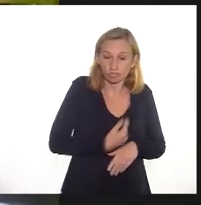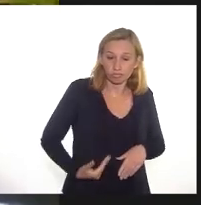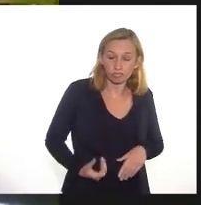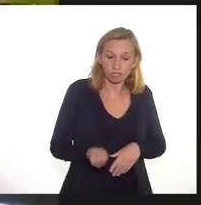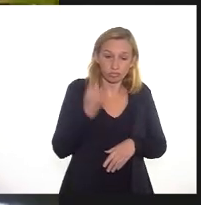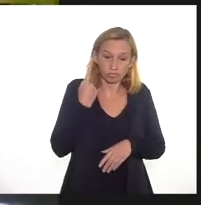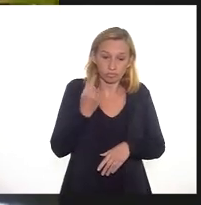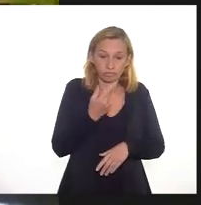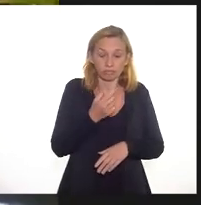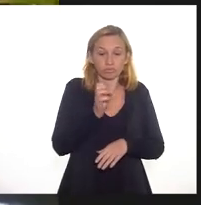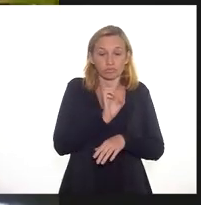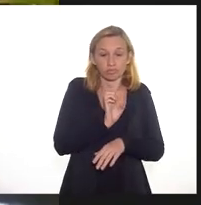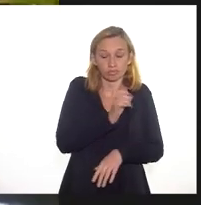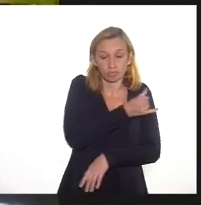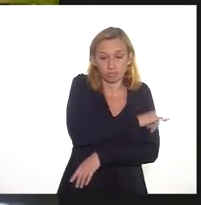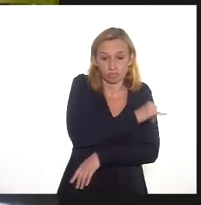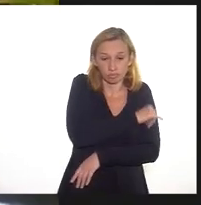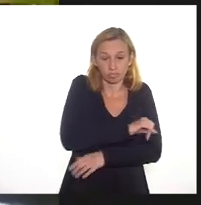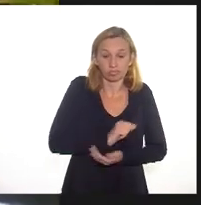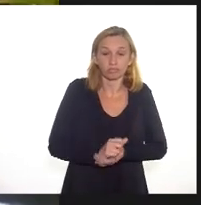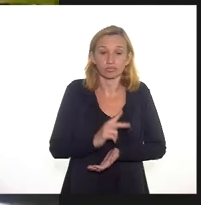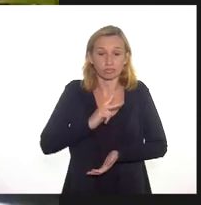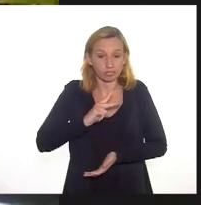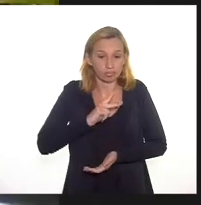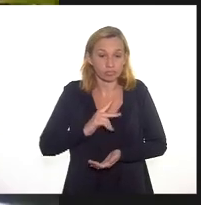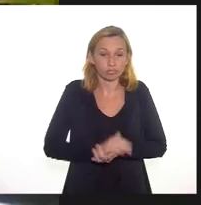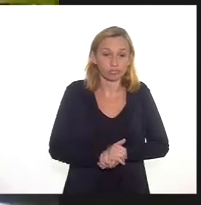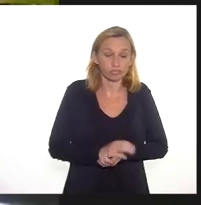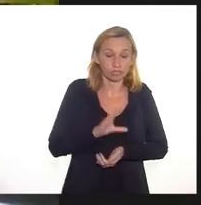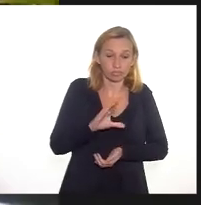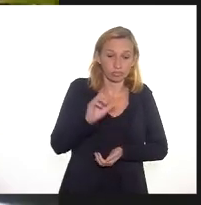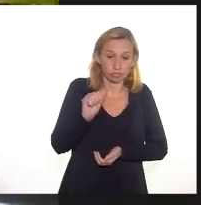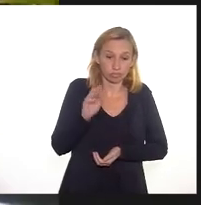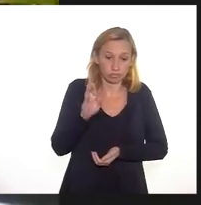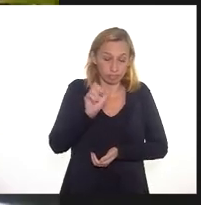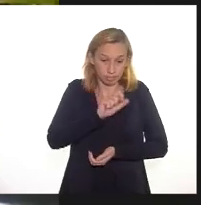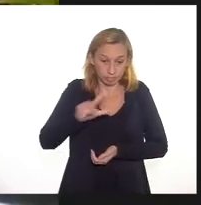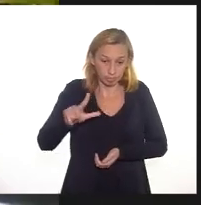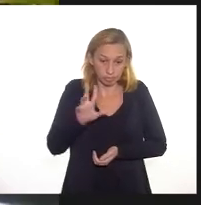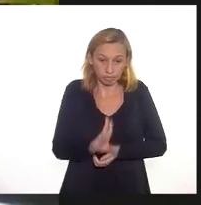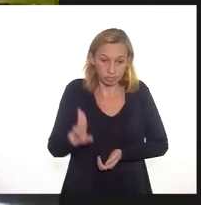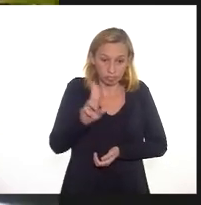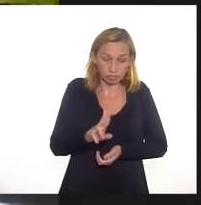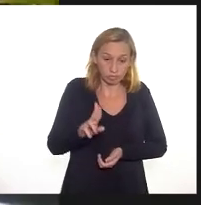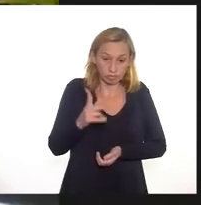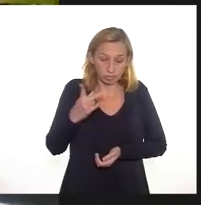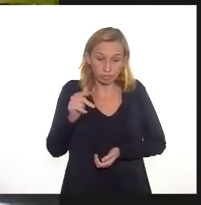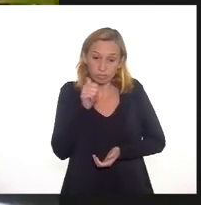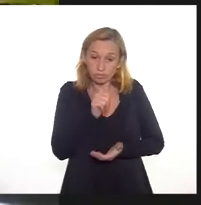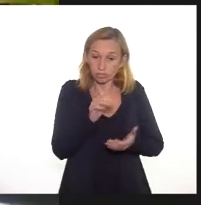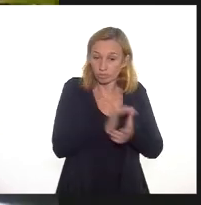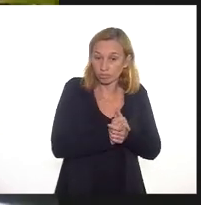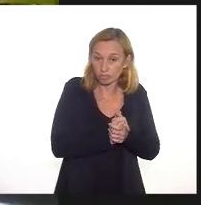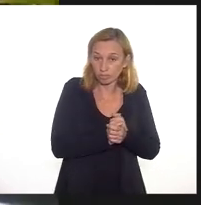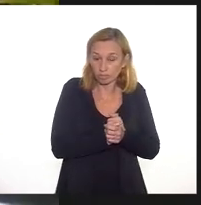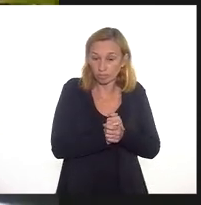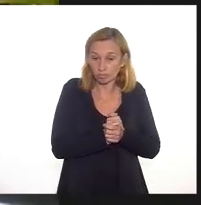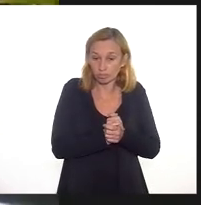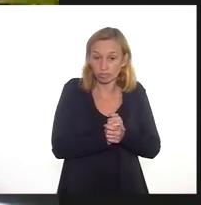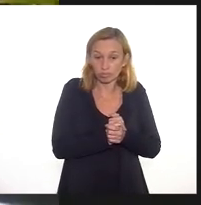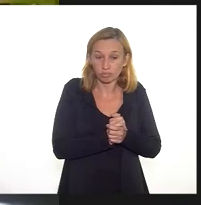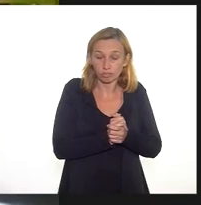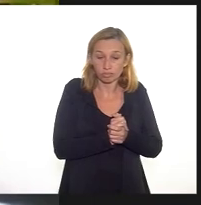ex-governadores do Rio de Janeiro, como o próprio Cabral, que utilizou a sua companheira, a sua mulher,